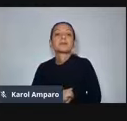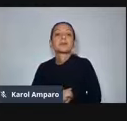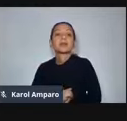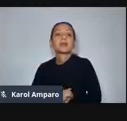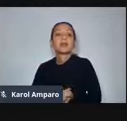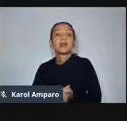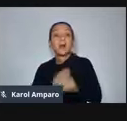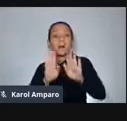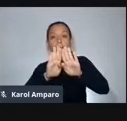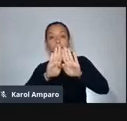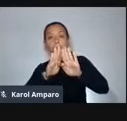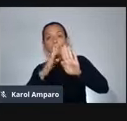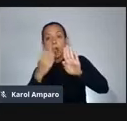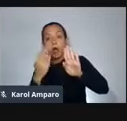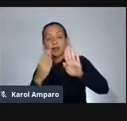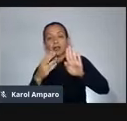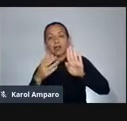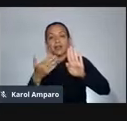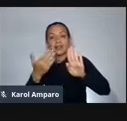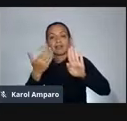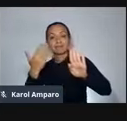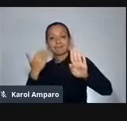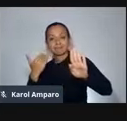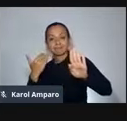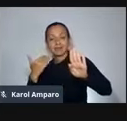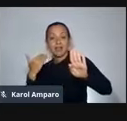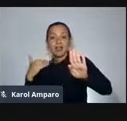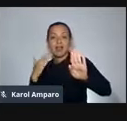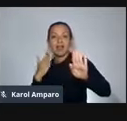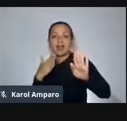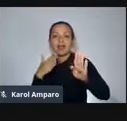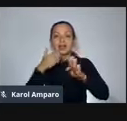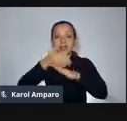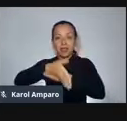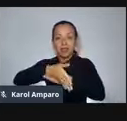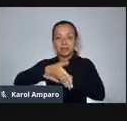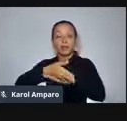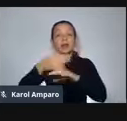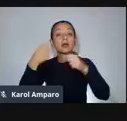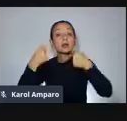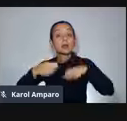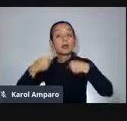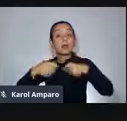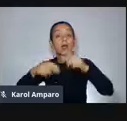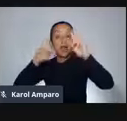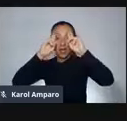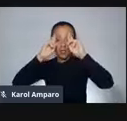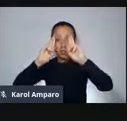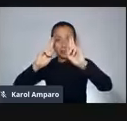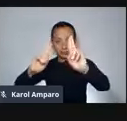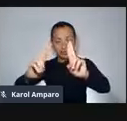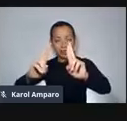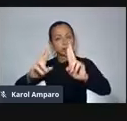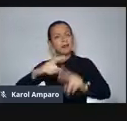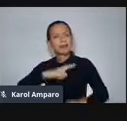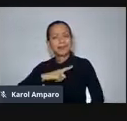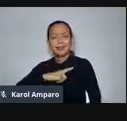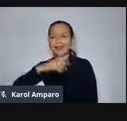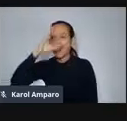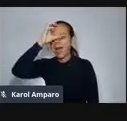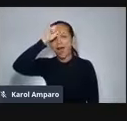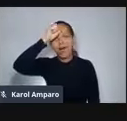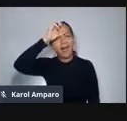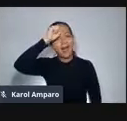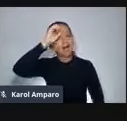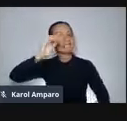porta da rua para dentro, respeitarmos tudo aquilo que nós estamos vendo, o aprendizado é muito bonito. Vamos